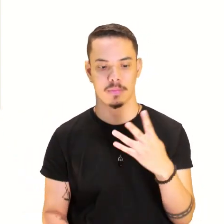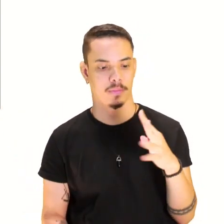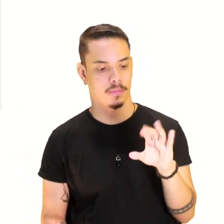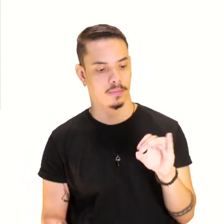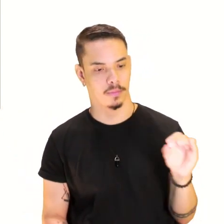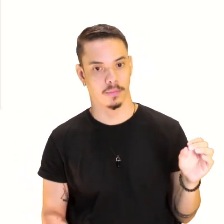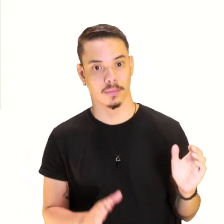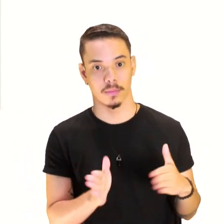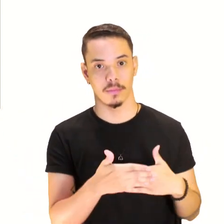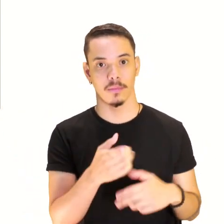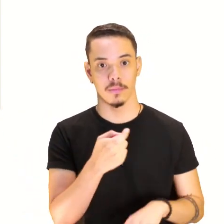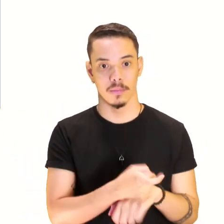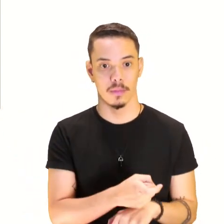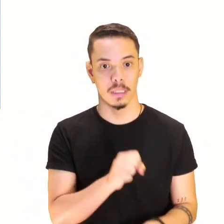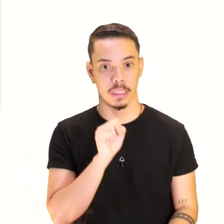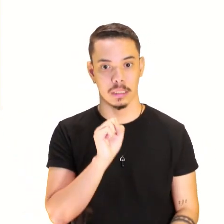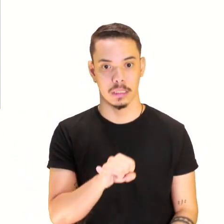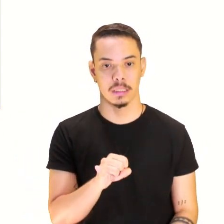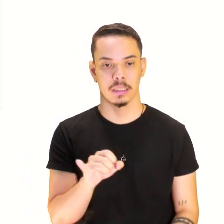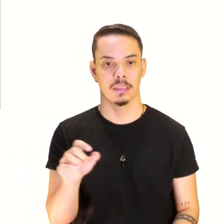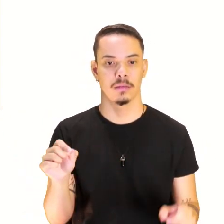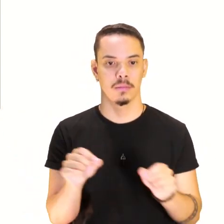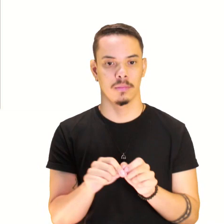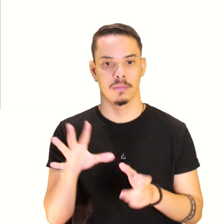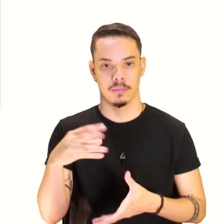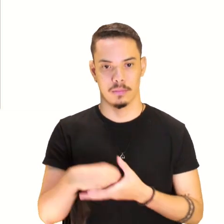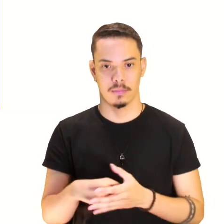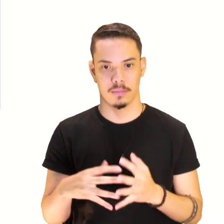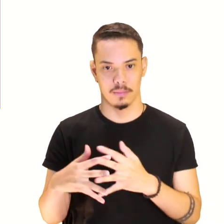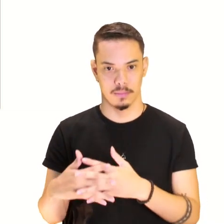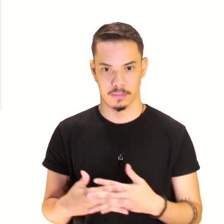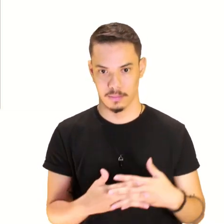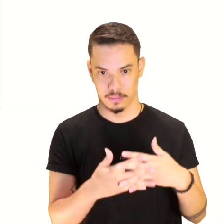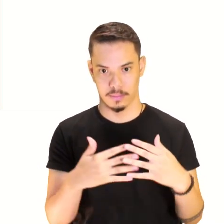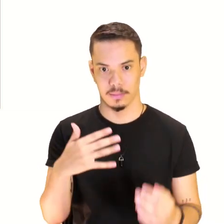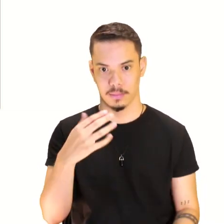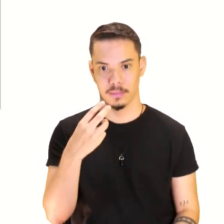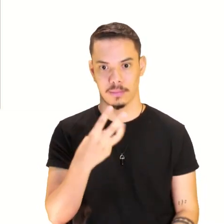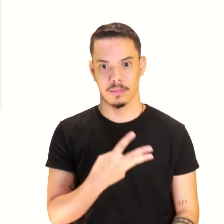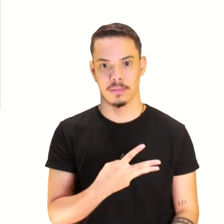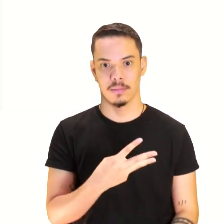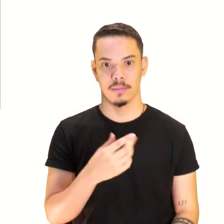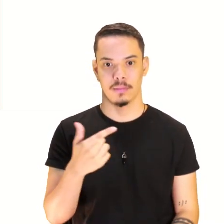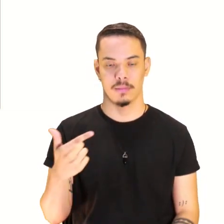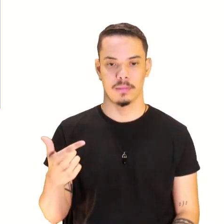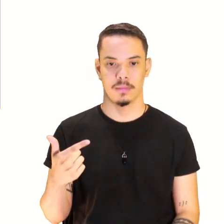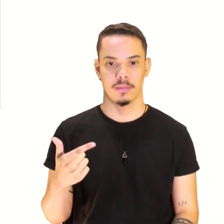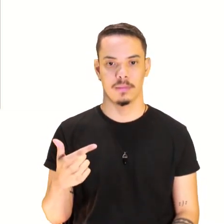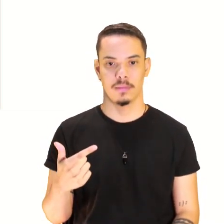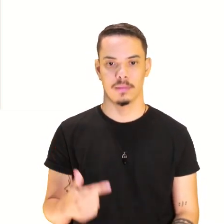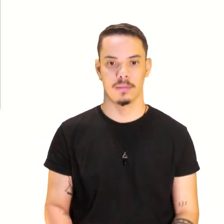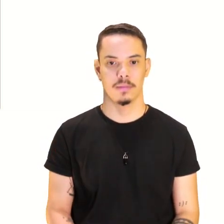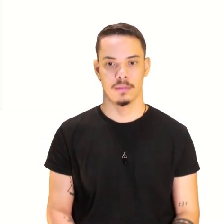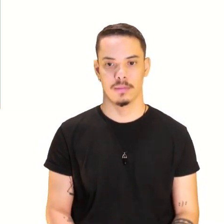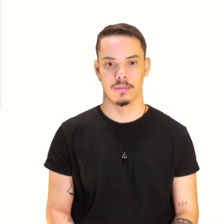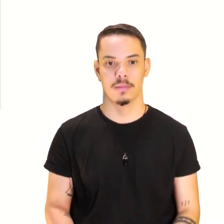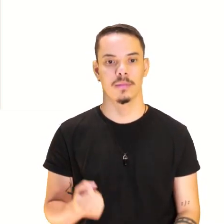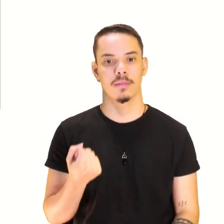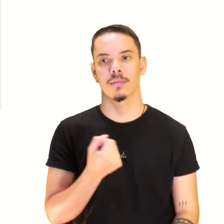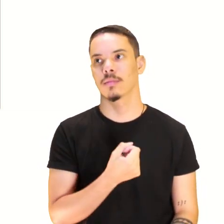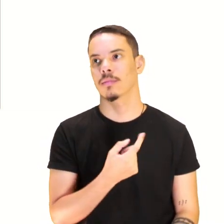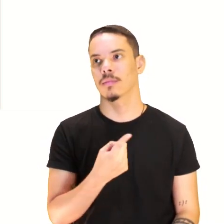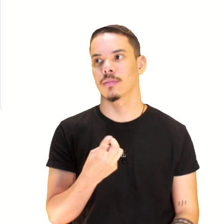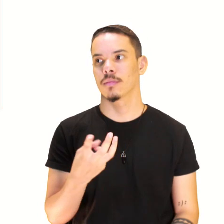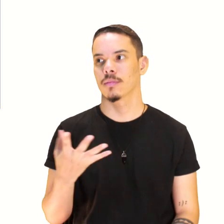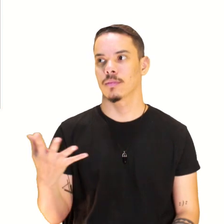tijolos. Se foram colocados no caminhão 30 sacos de areia, quantos